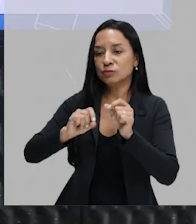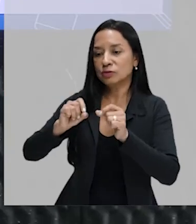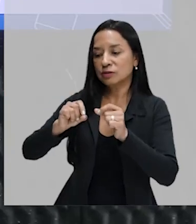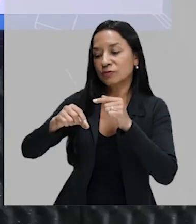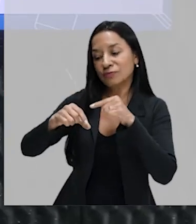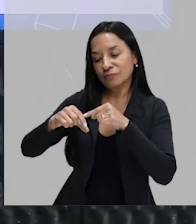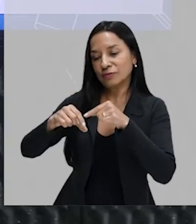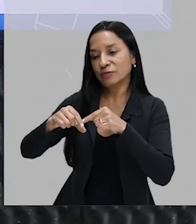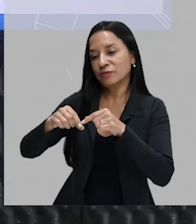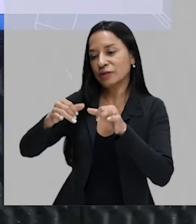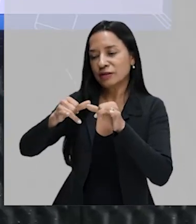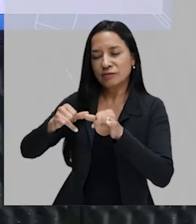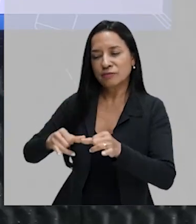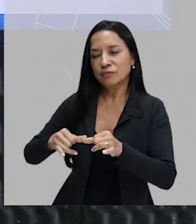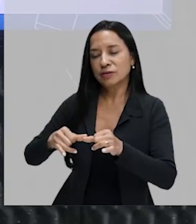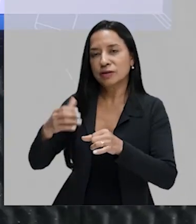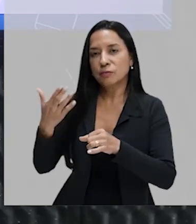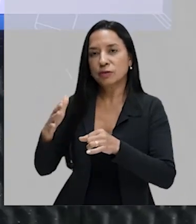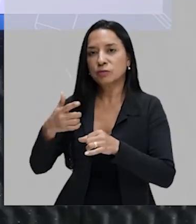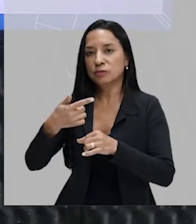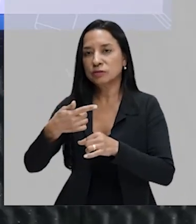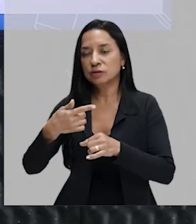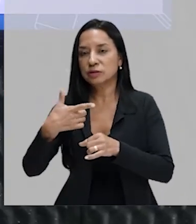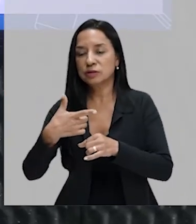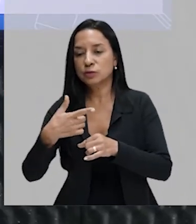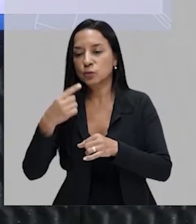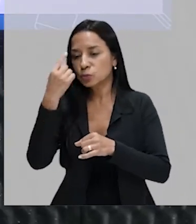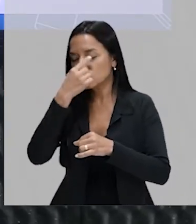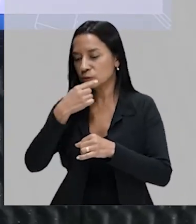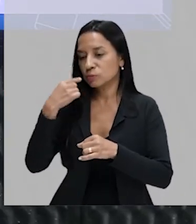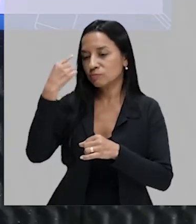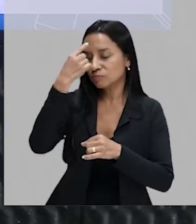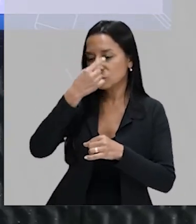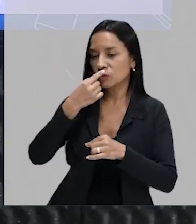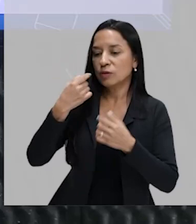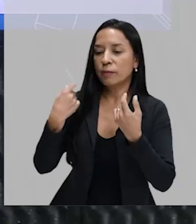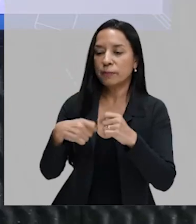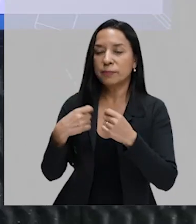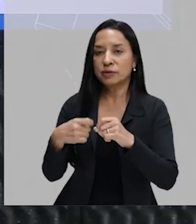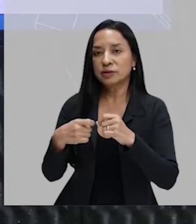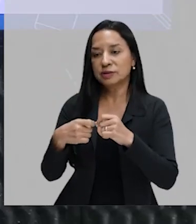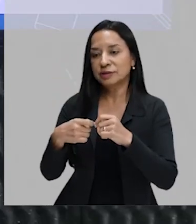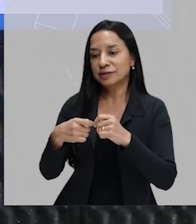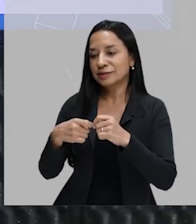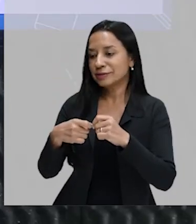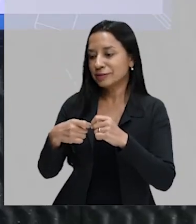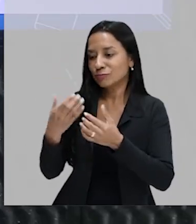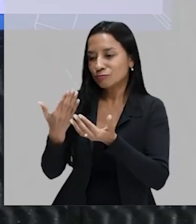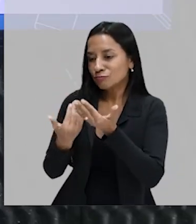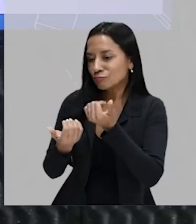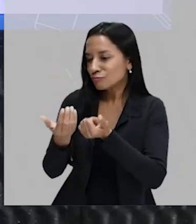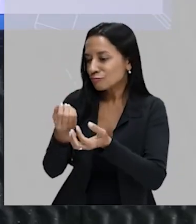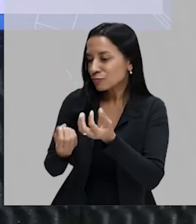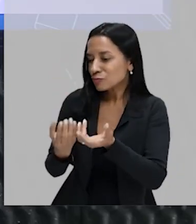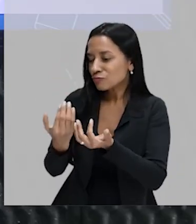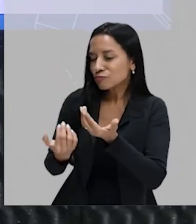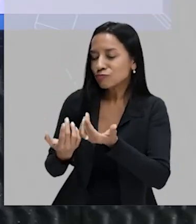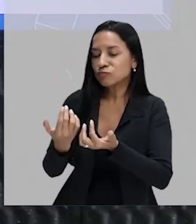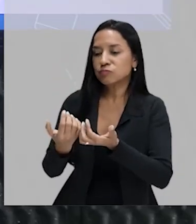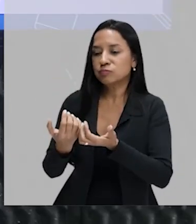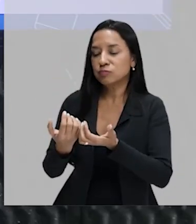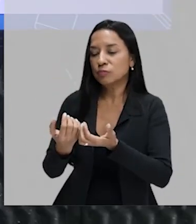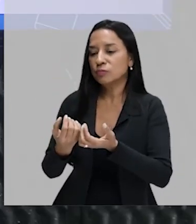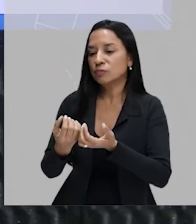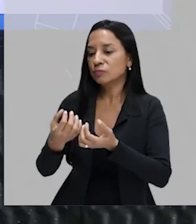corpo da mulher até cerca de 72 horas. E eles precisam de nutrientes, de alimento. E esses nutrientes